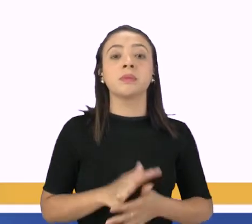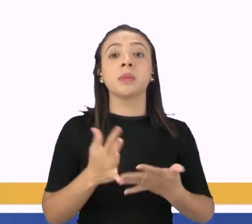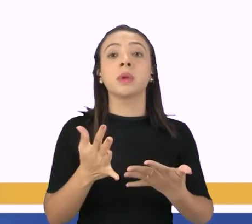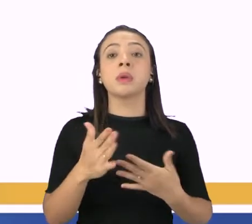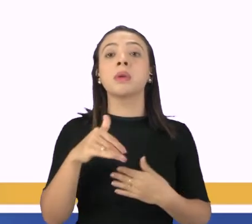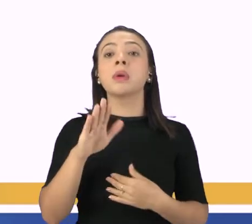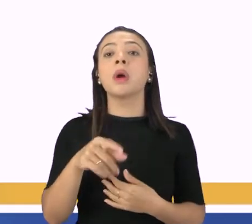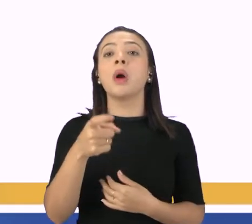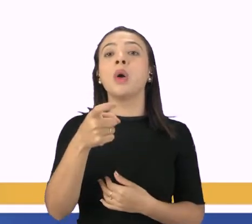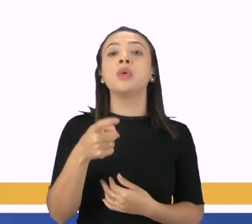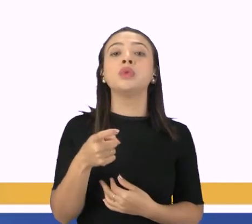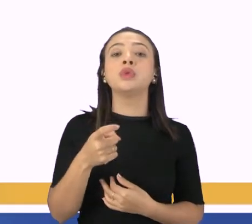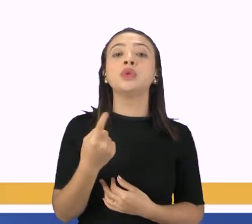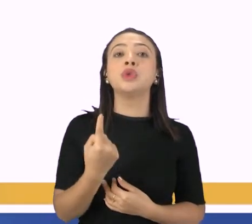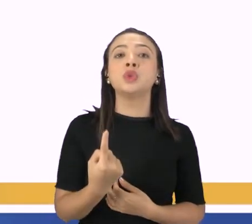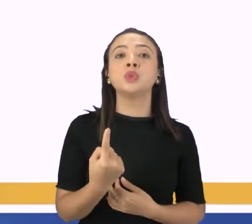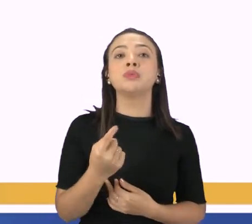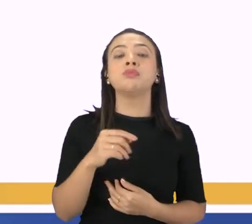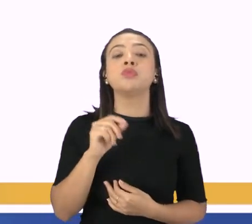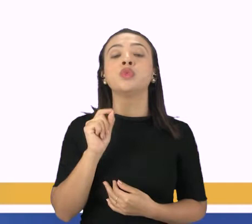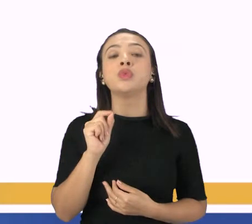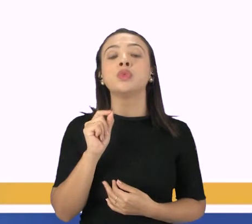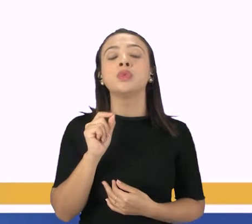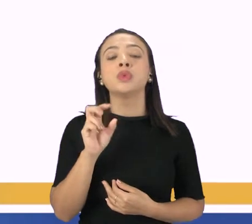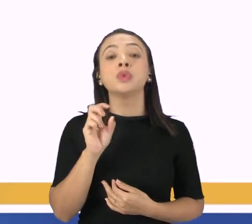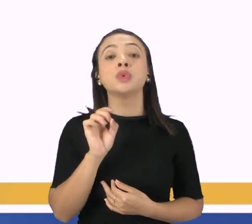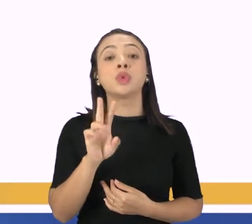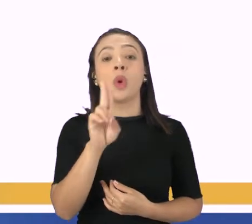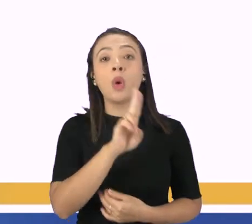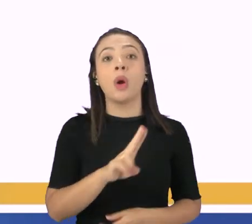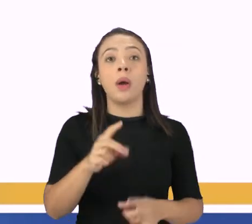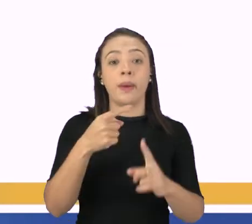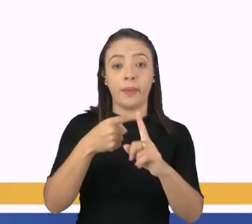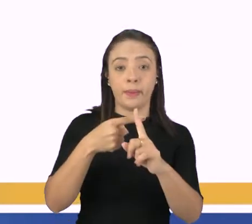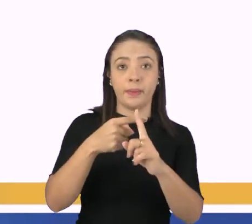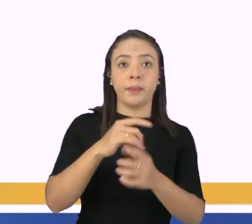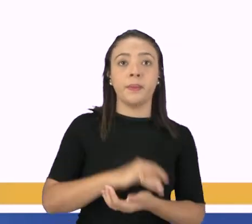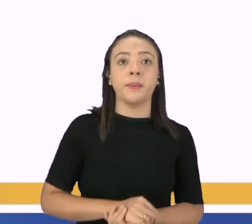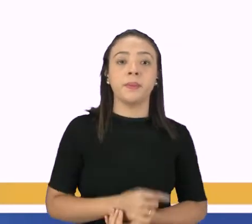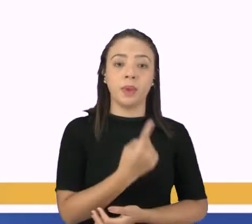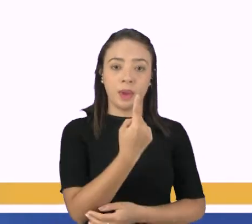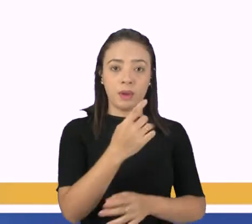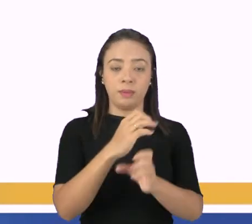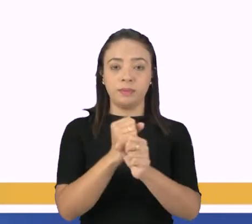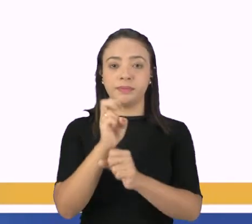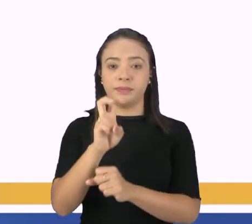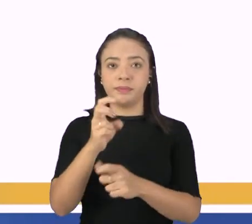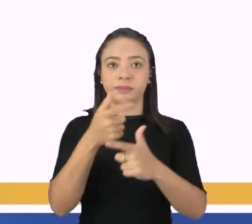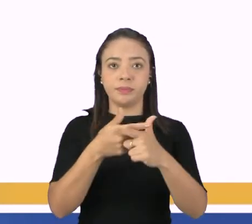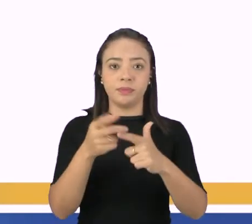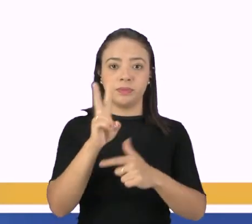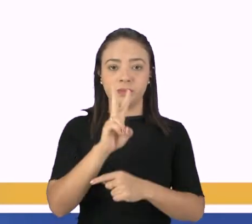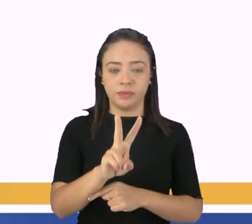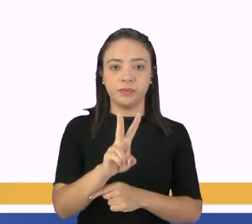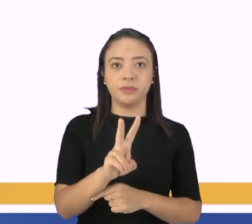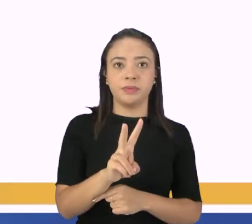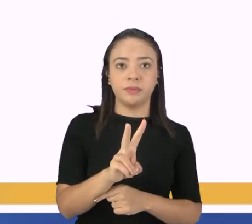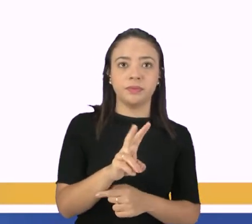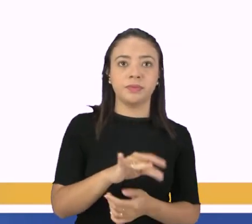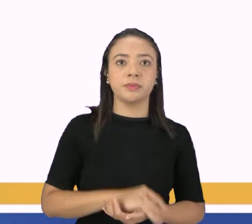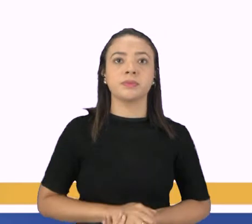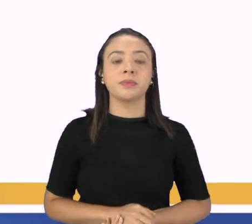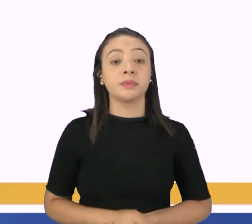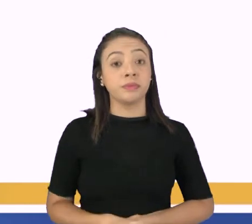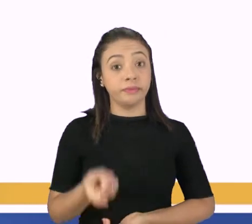vai ser o nosso x1? Utilizaremos apenas o sinal de mais no x1. Então, faremos 1 mais 5 dividido para 2.